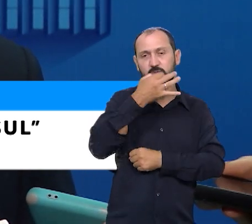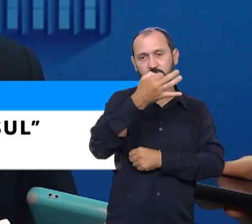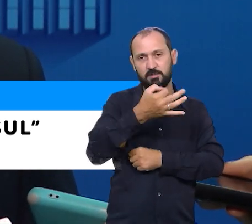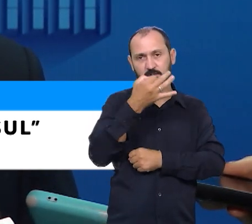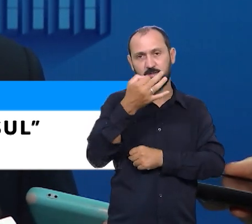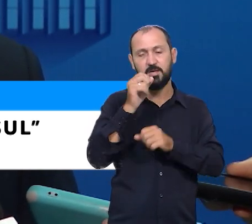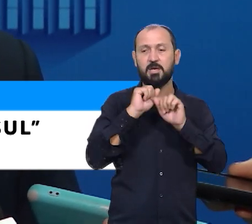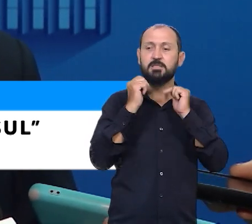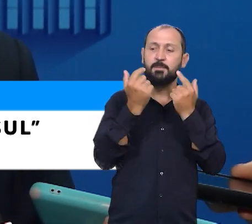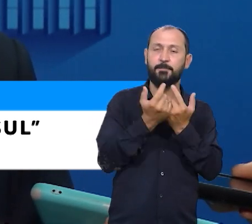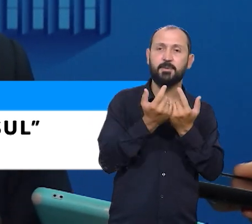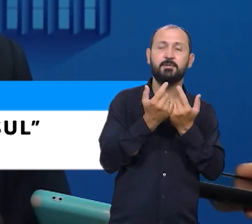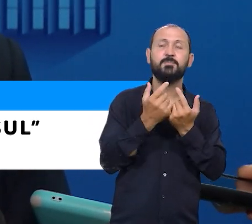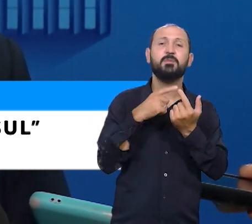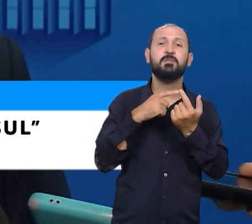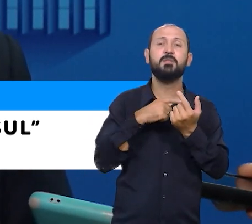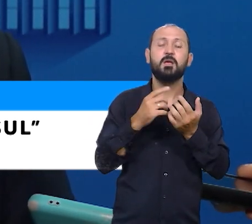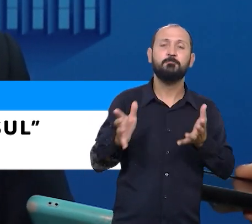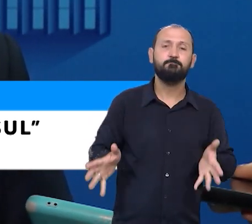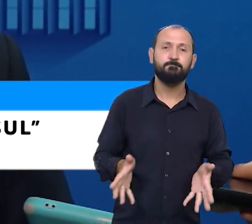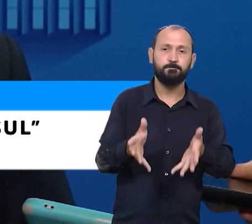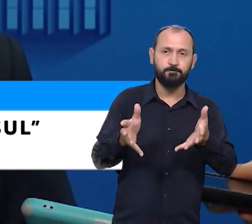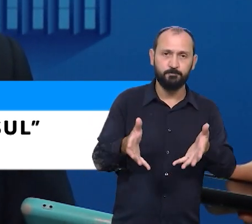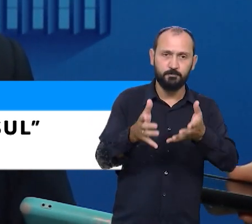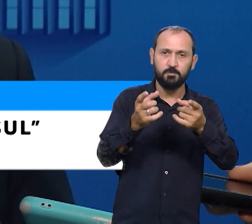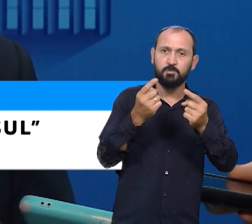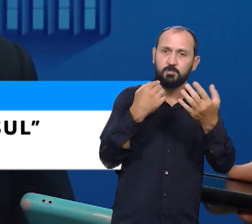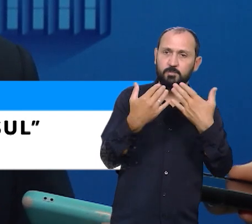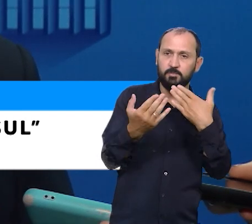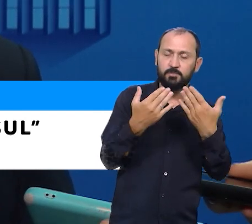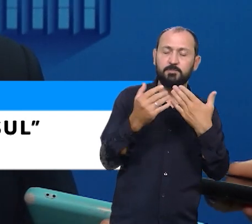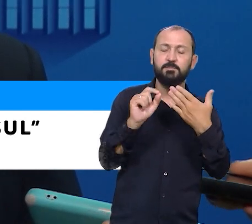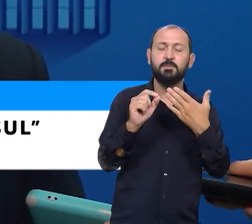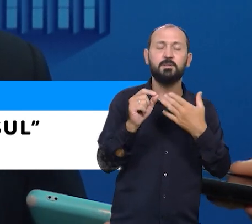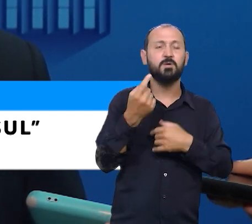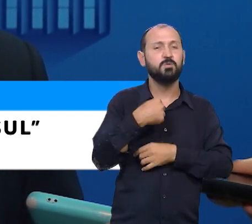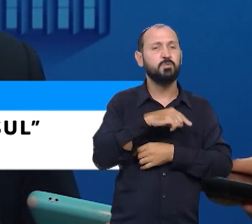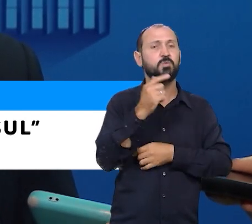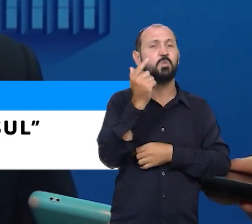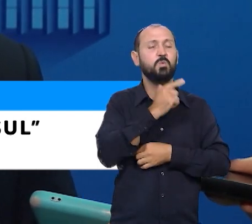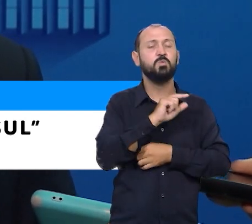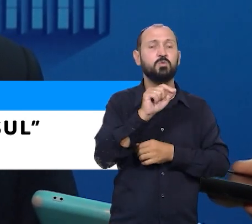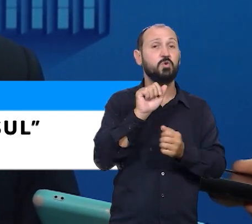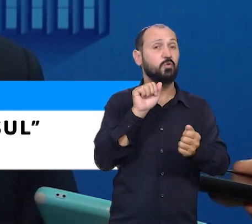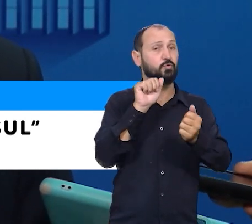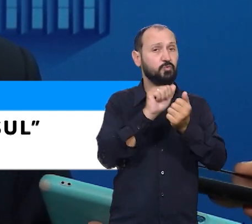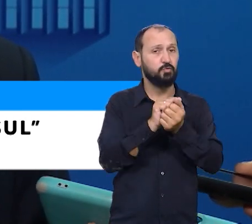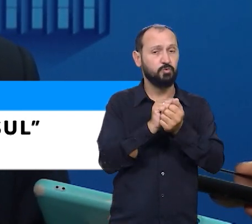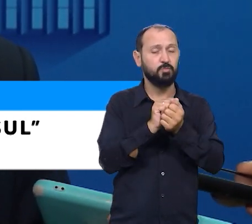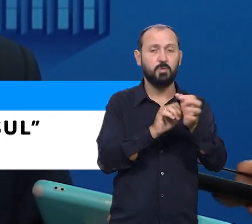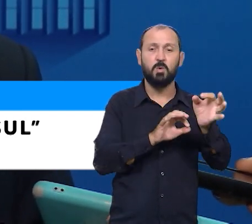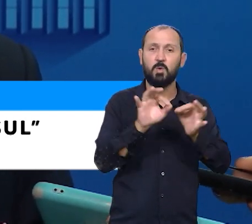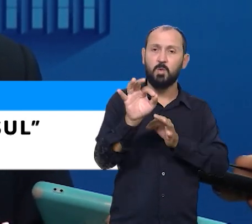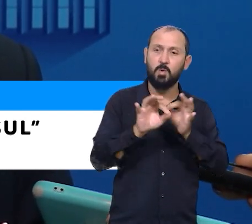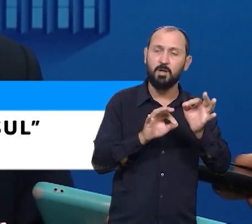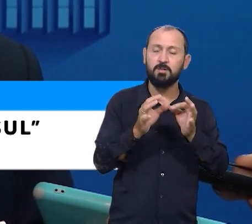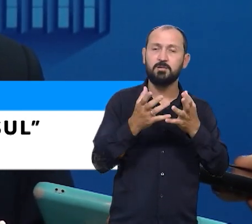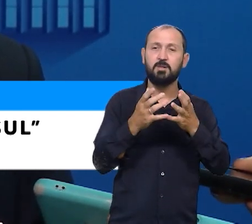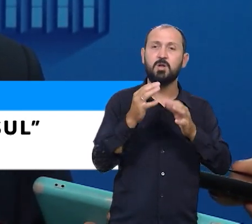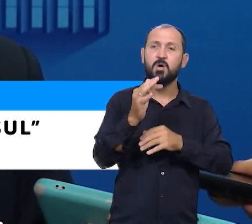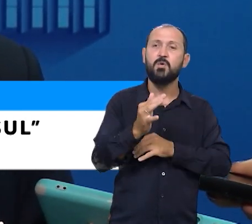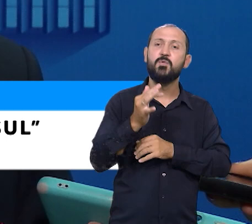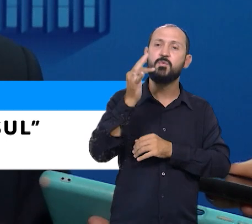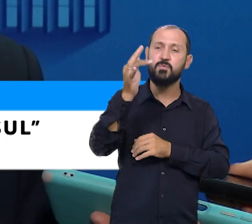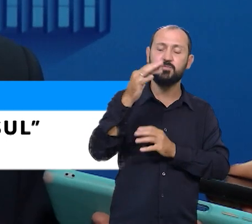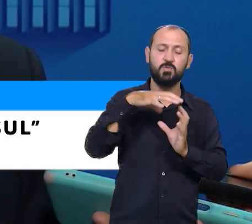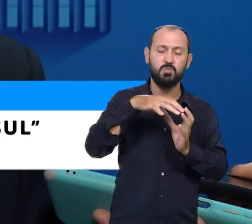das ideias, e a Assembleia Legislativa tem promovido esse debate para que nós possamos juntos